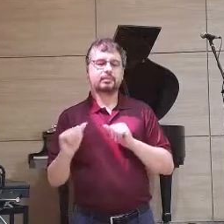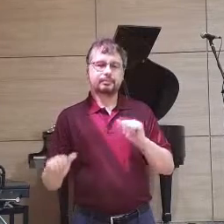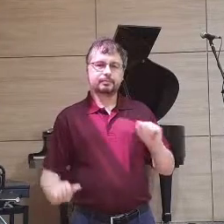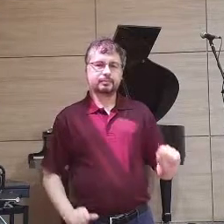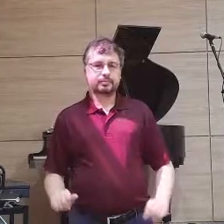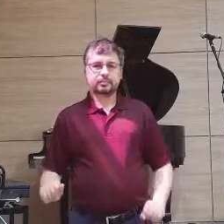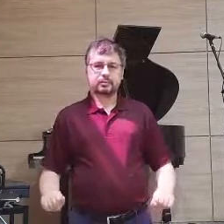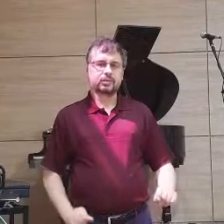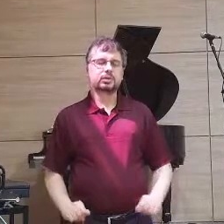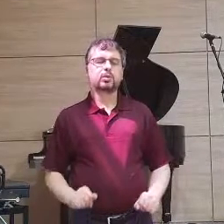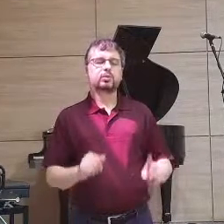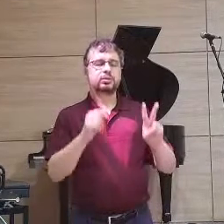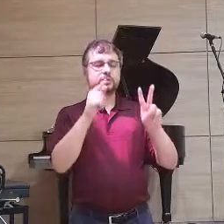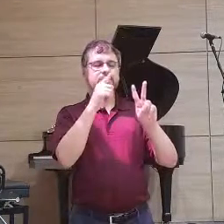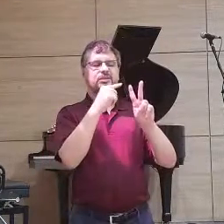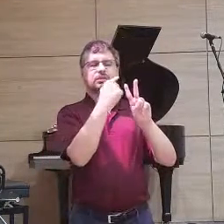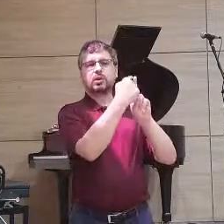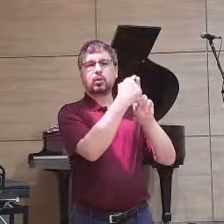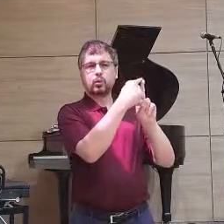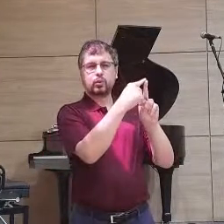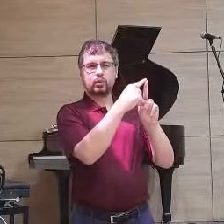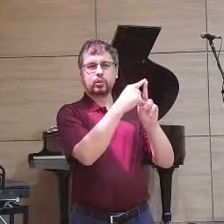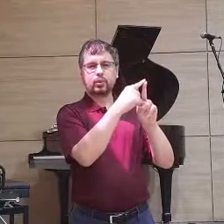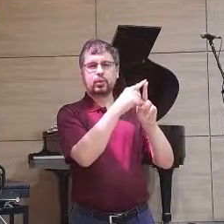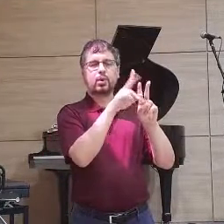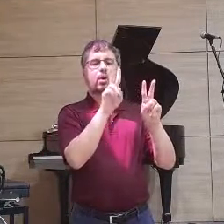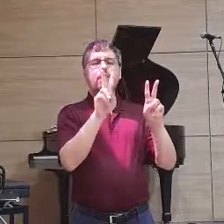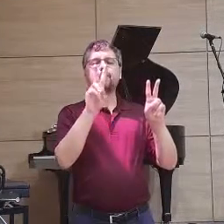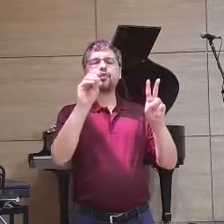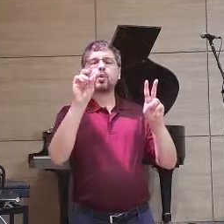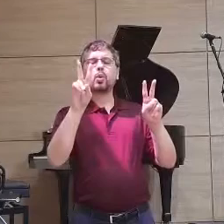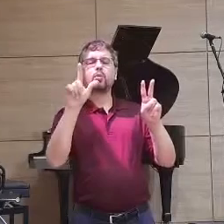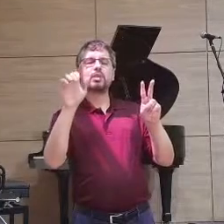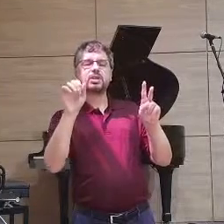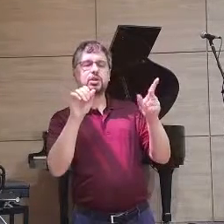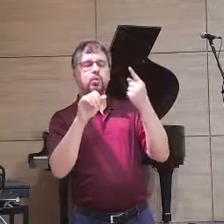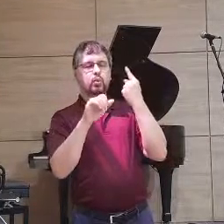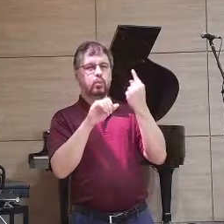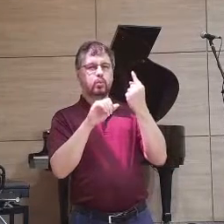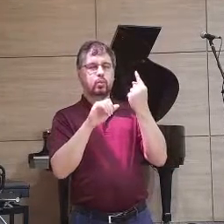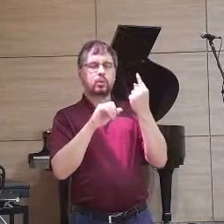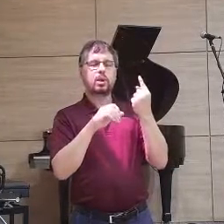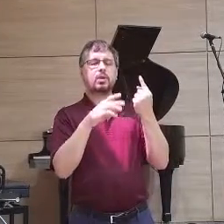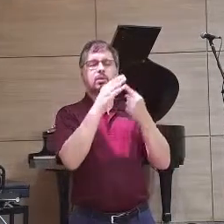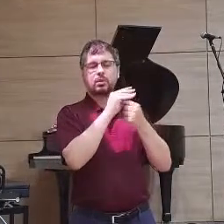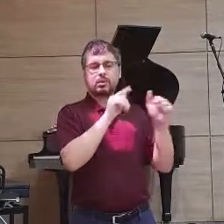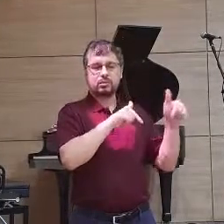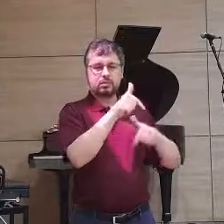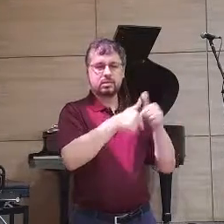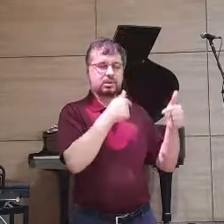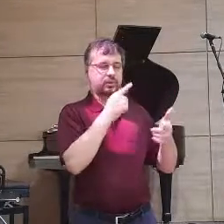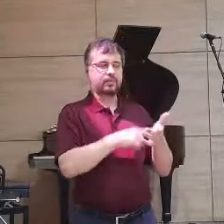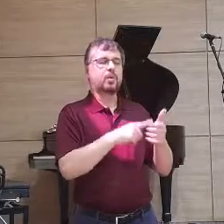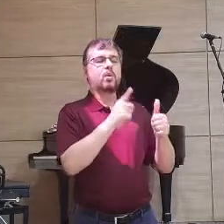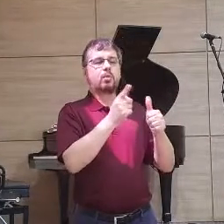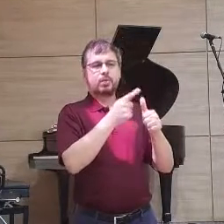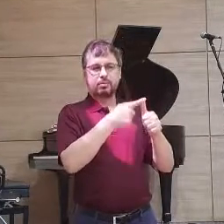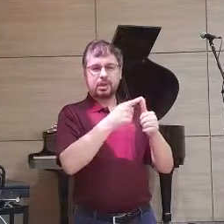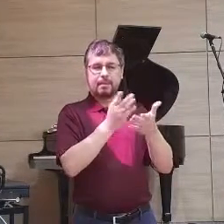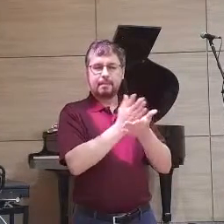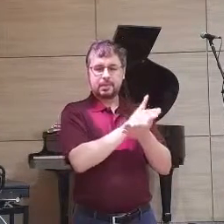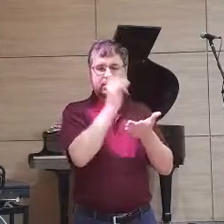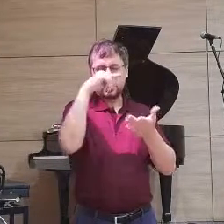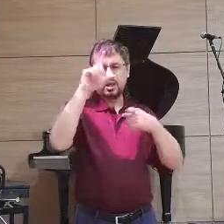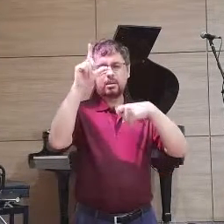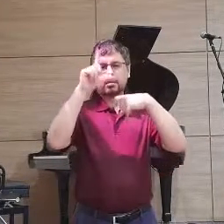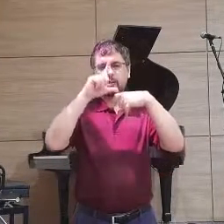Atos ele é o segundo volume de uma única obra a primeira o primeiro volume desta obra é o Evangelho de